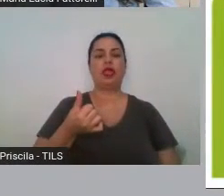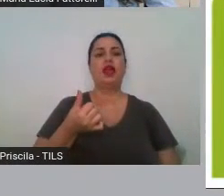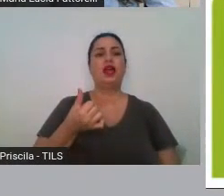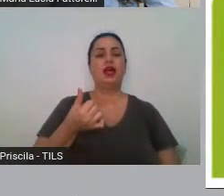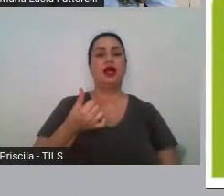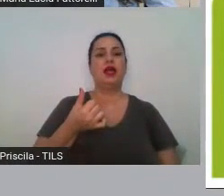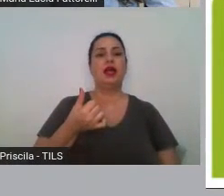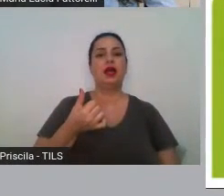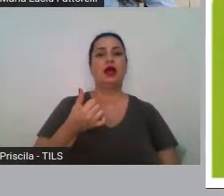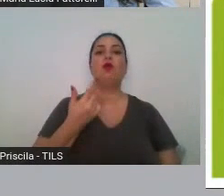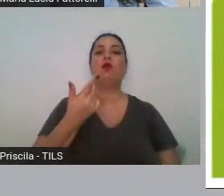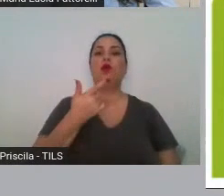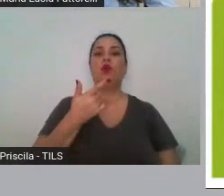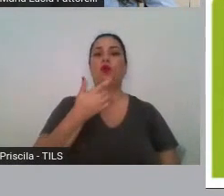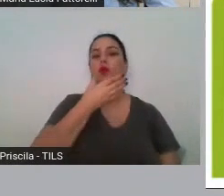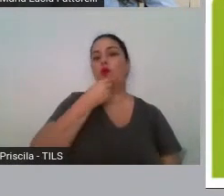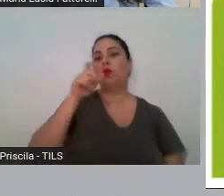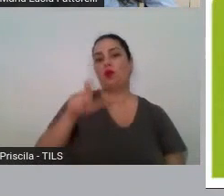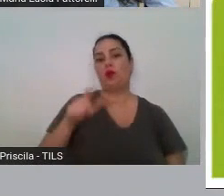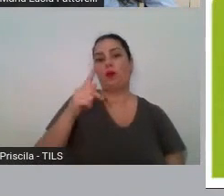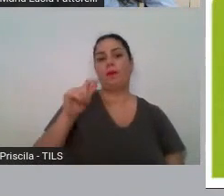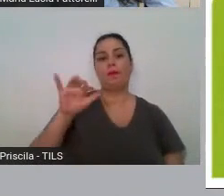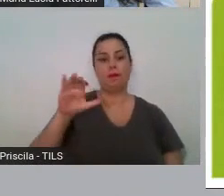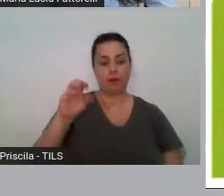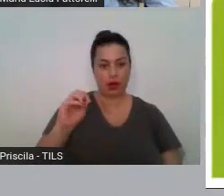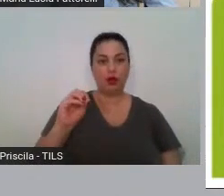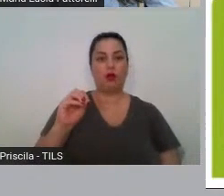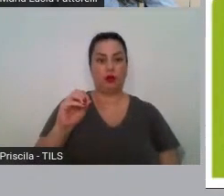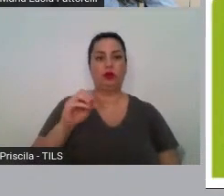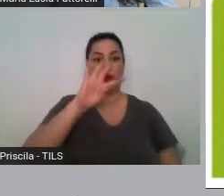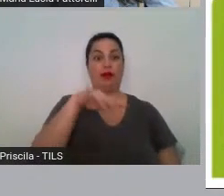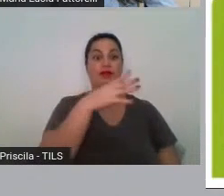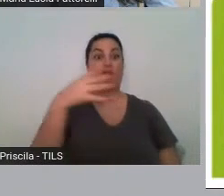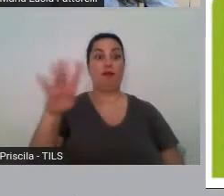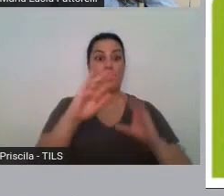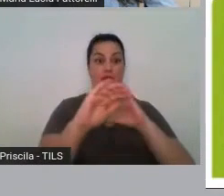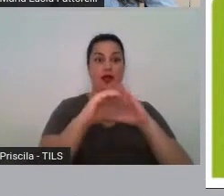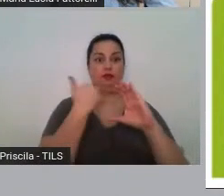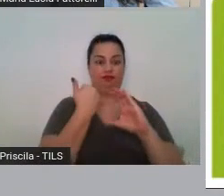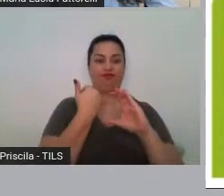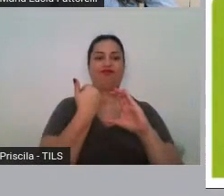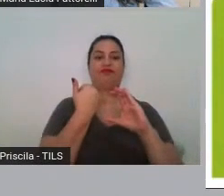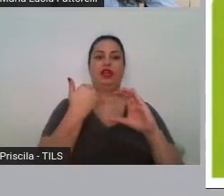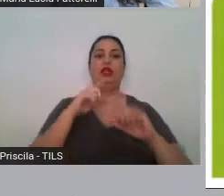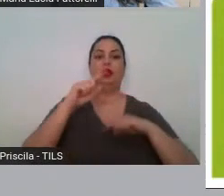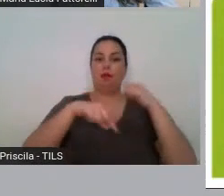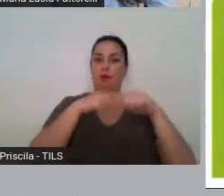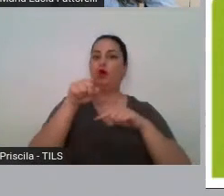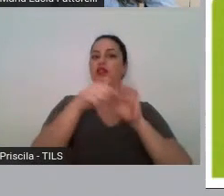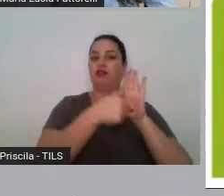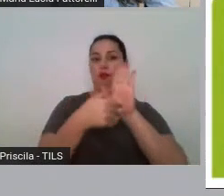tabela que vai mostrar exatamente, mais à frente eu vou mostrar, vai mostrar como é que a dívida do